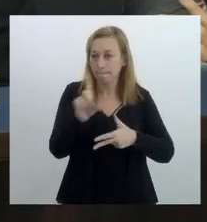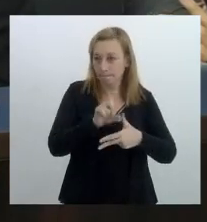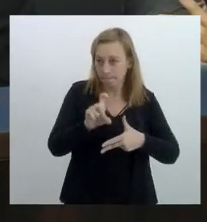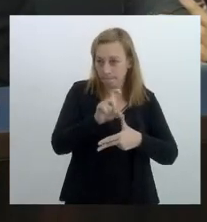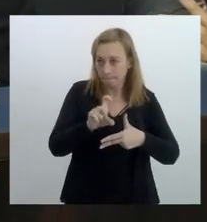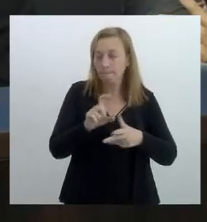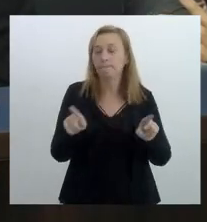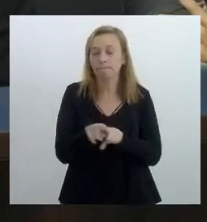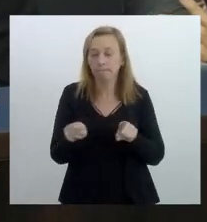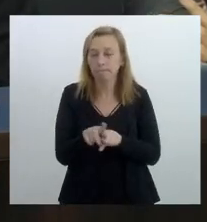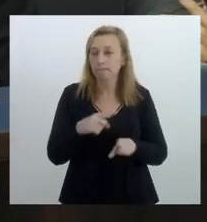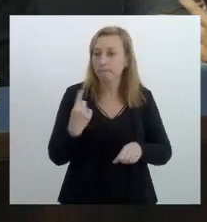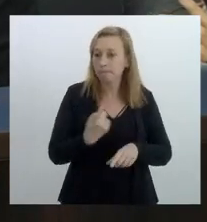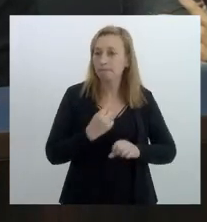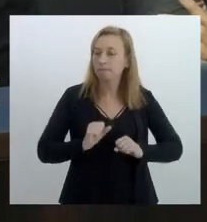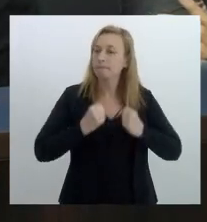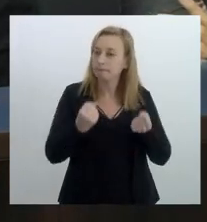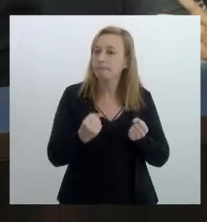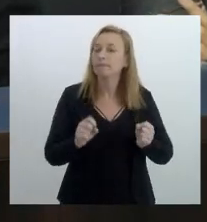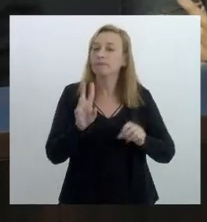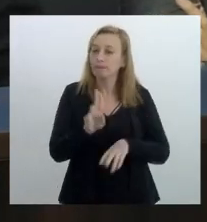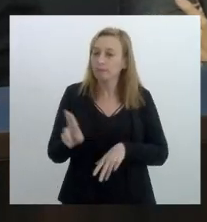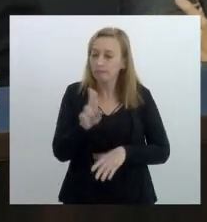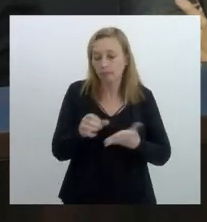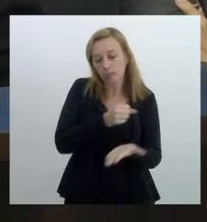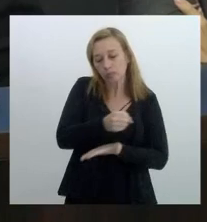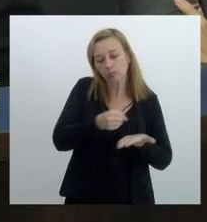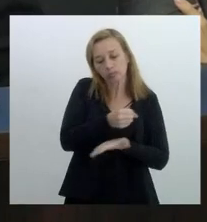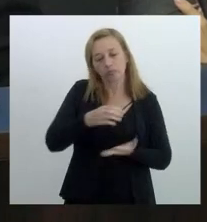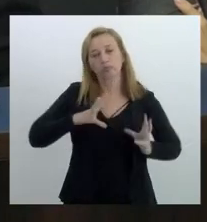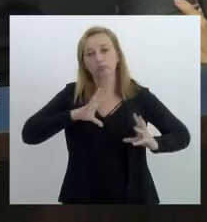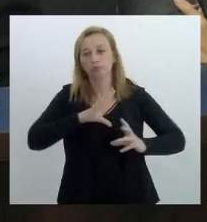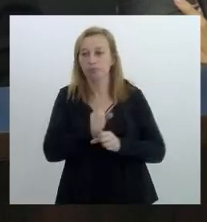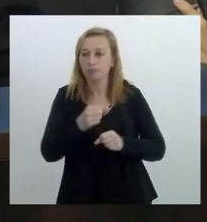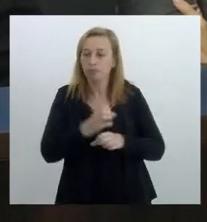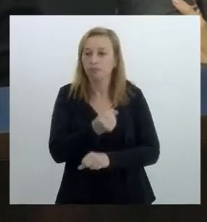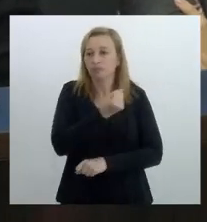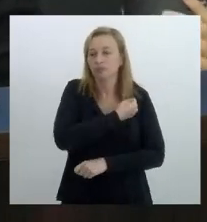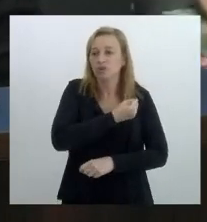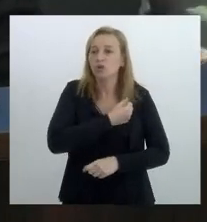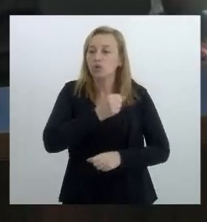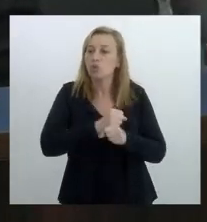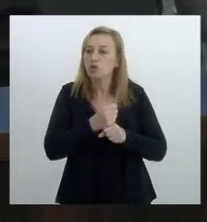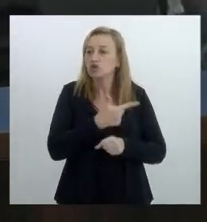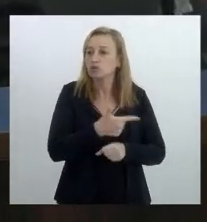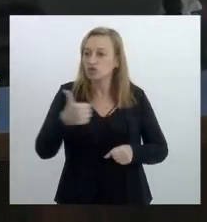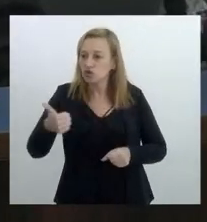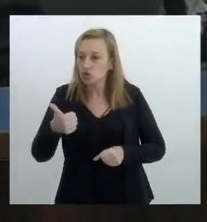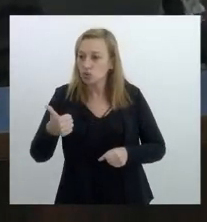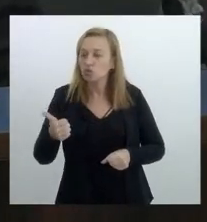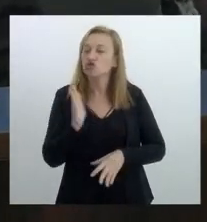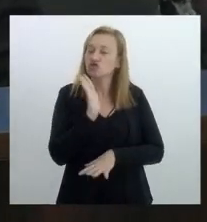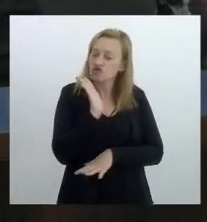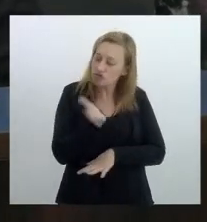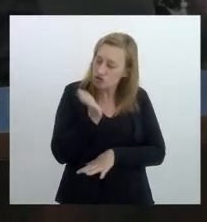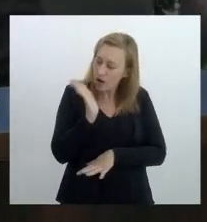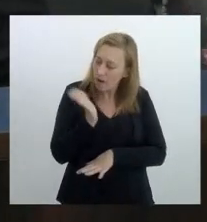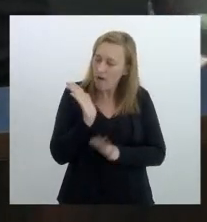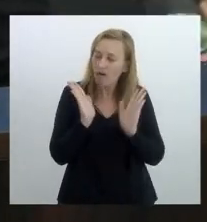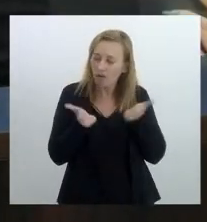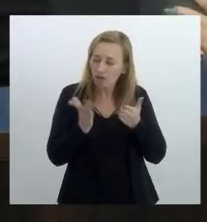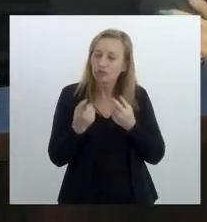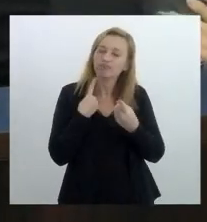a gente defende que deve ser utilizado como base de cálculo o ano de 2021, já agora